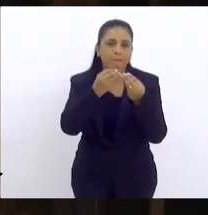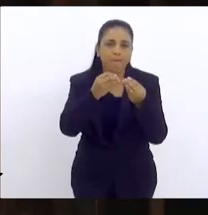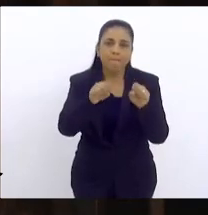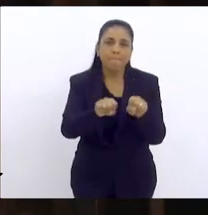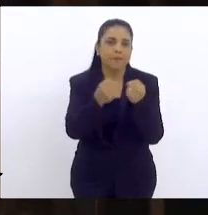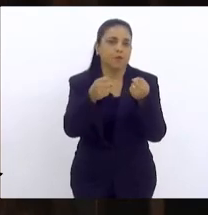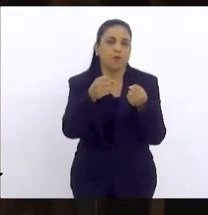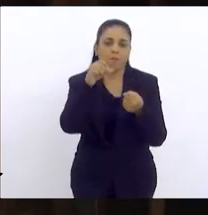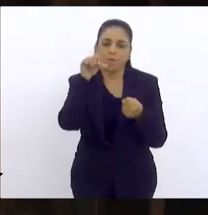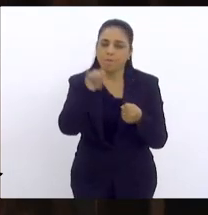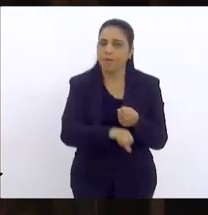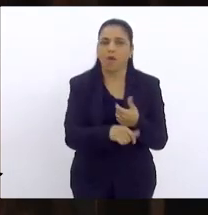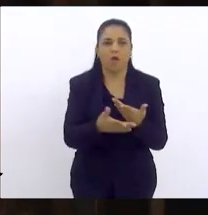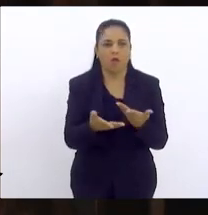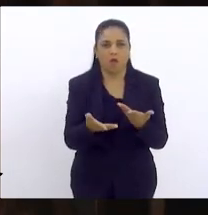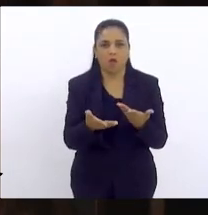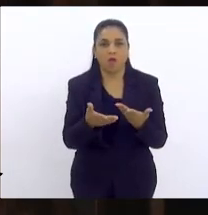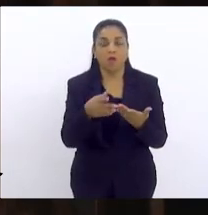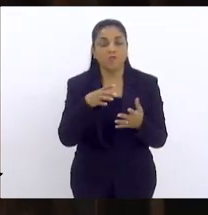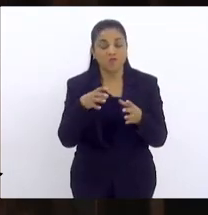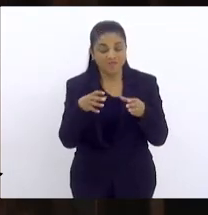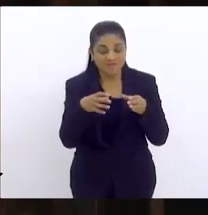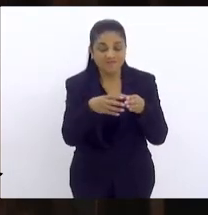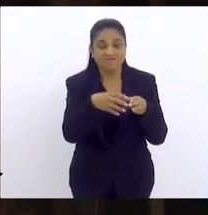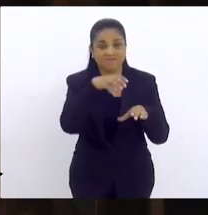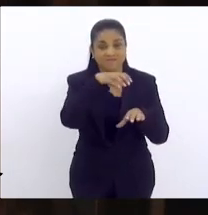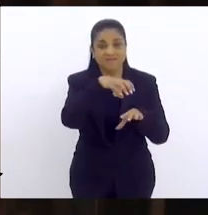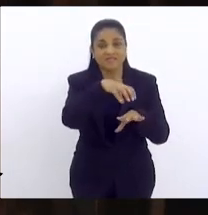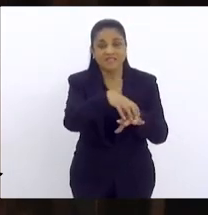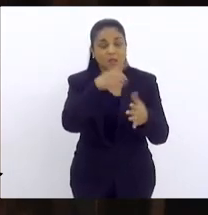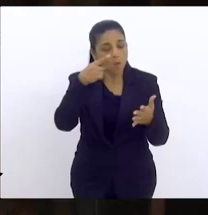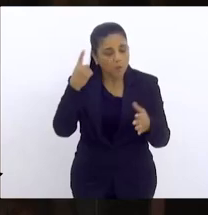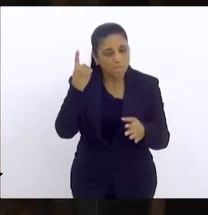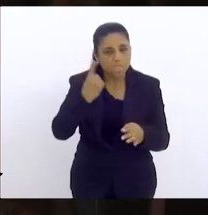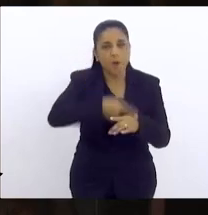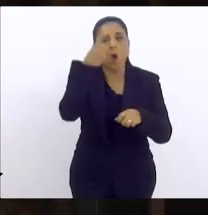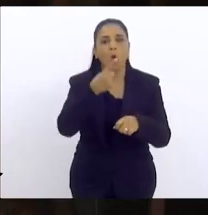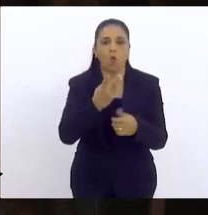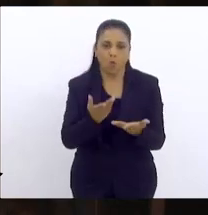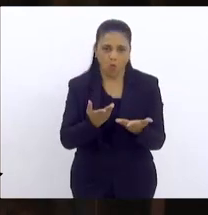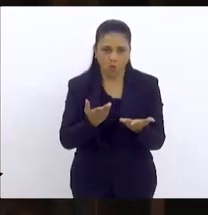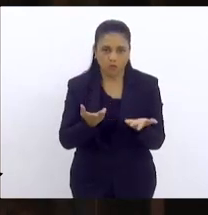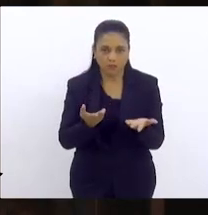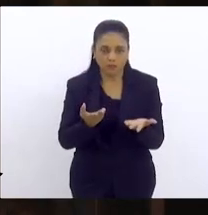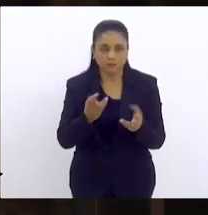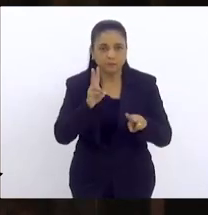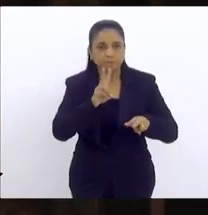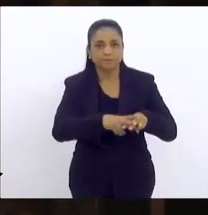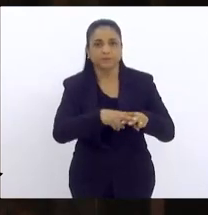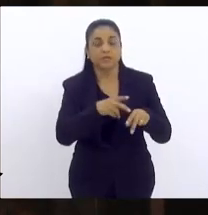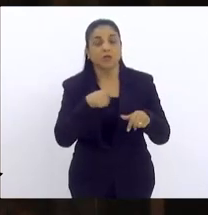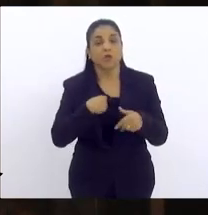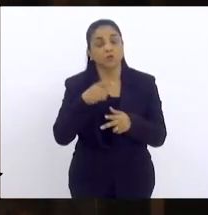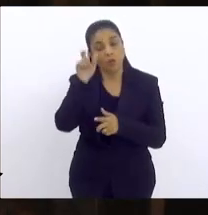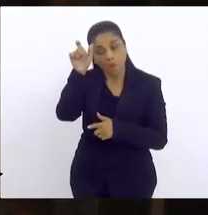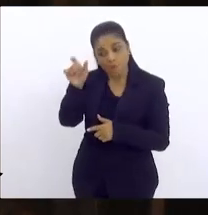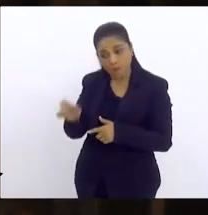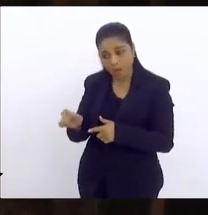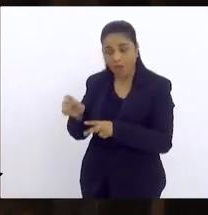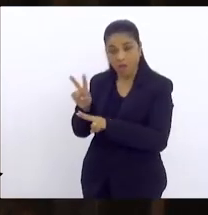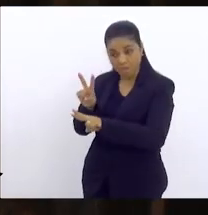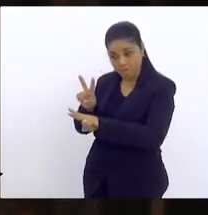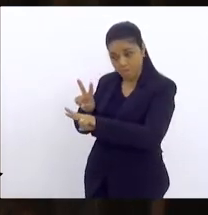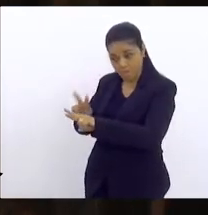de ser uma central de flagrante porque veja bem quando eu falo que um indivíduo ele é